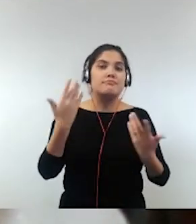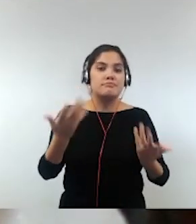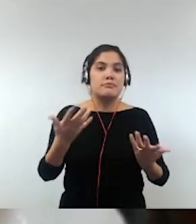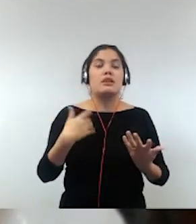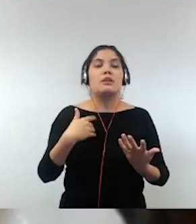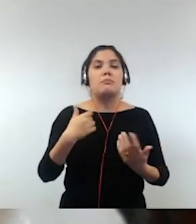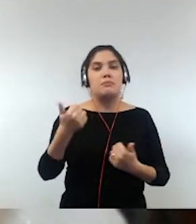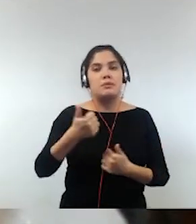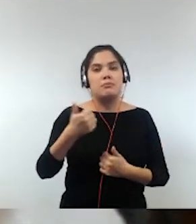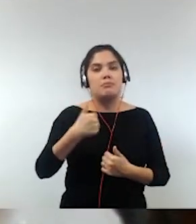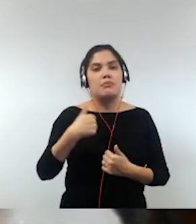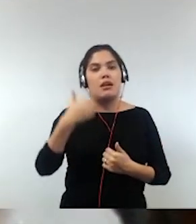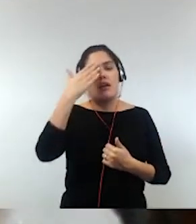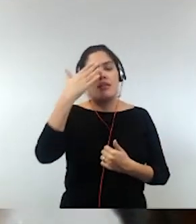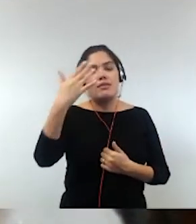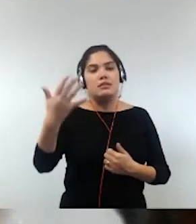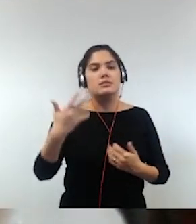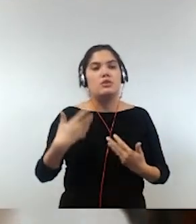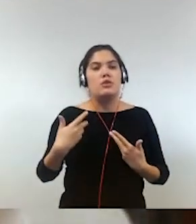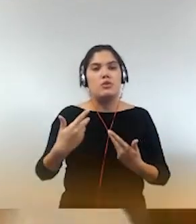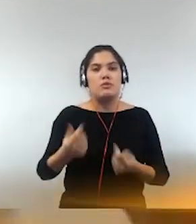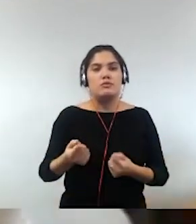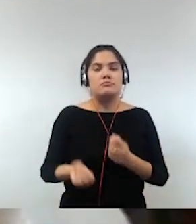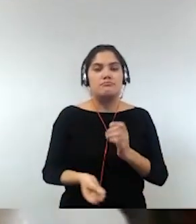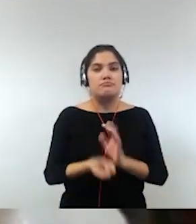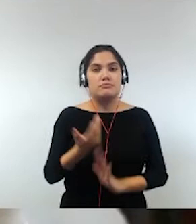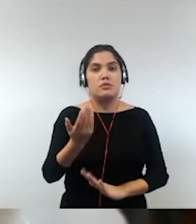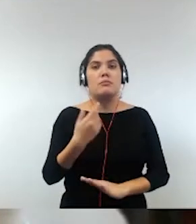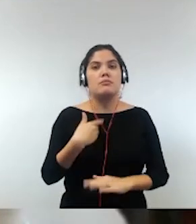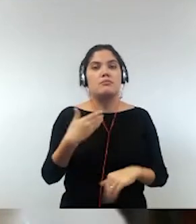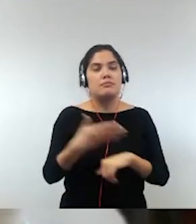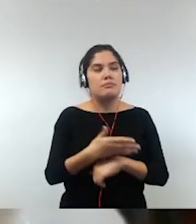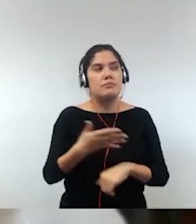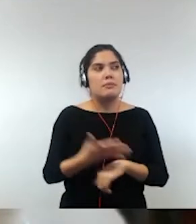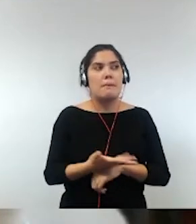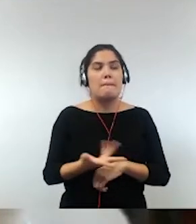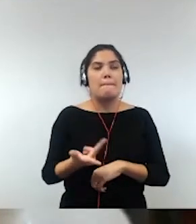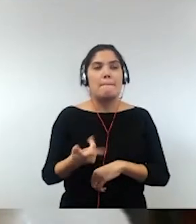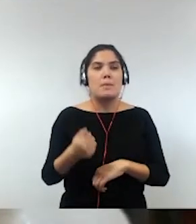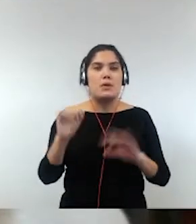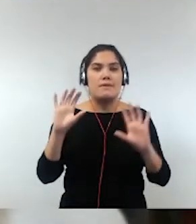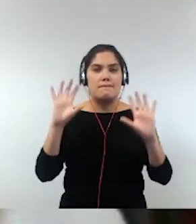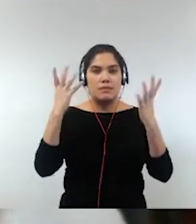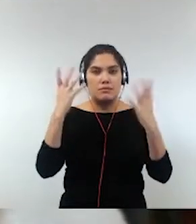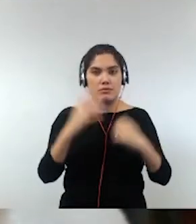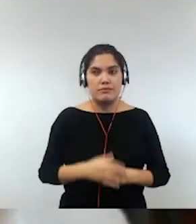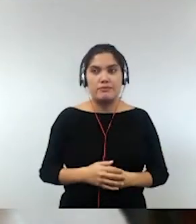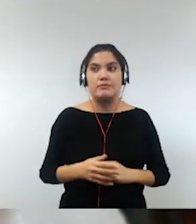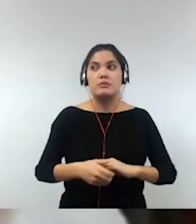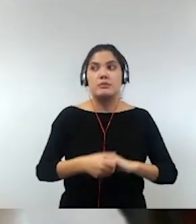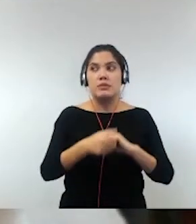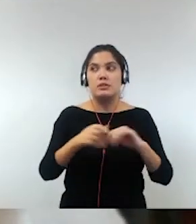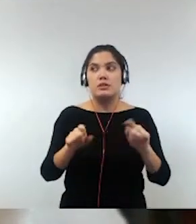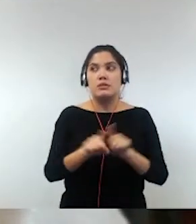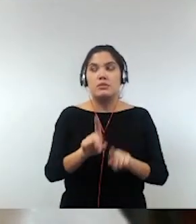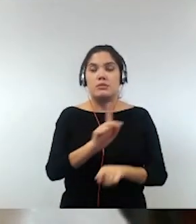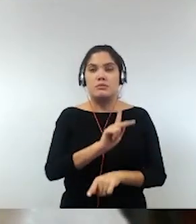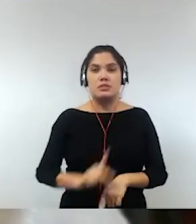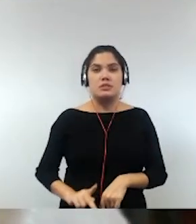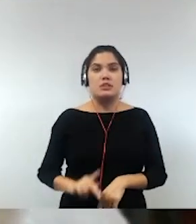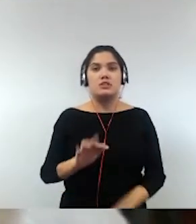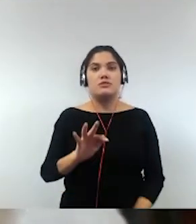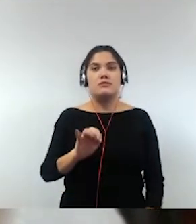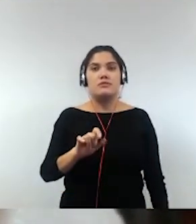agradecer o convite, né, que me foi formulado a participar desse maravilhoso evento. Eu cumprimento também o presidente Felipe